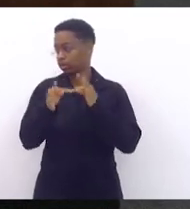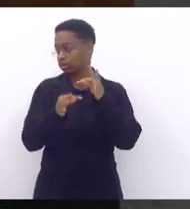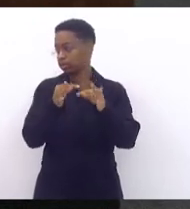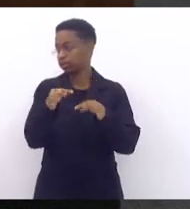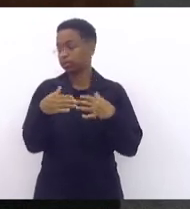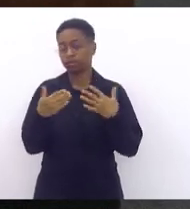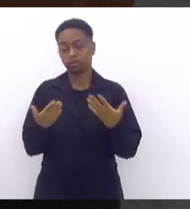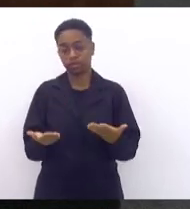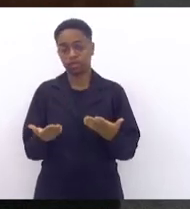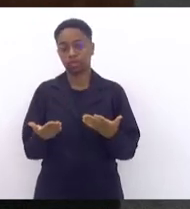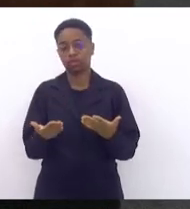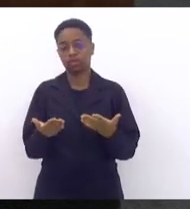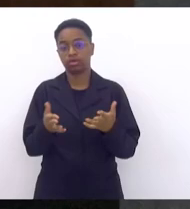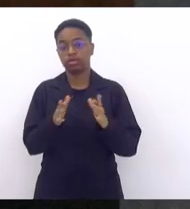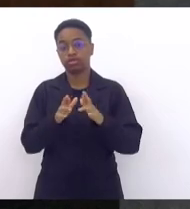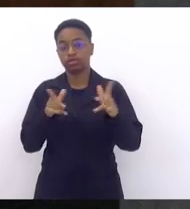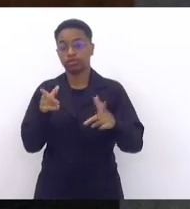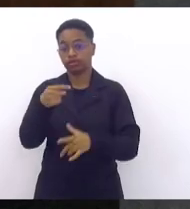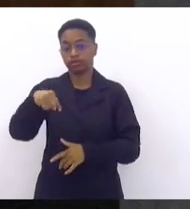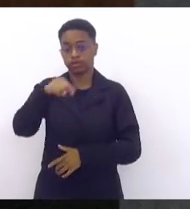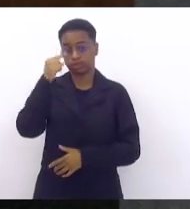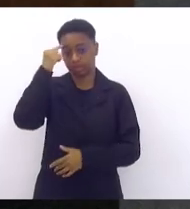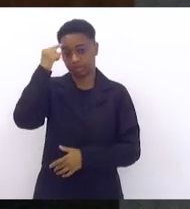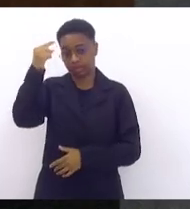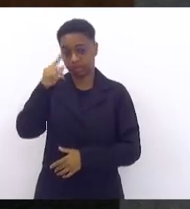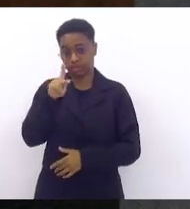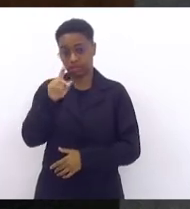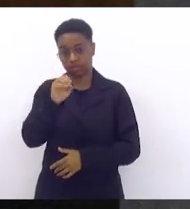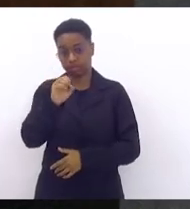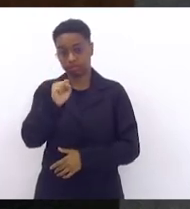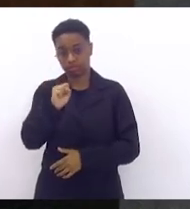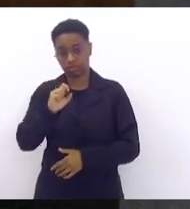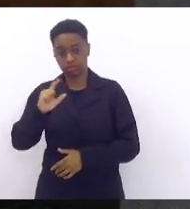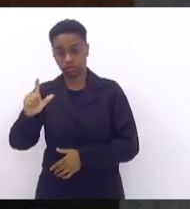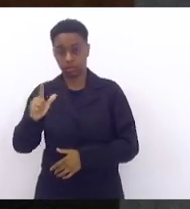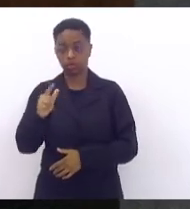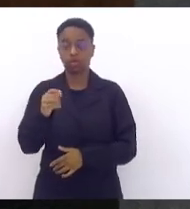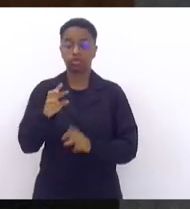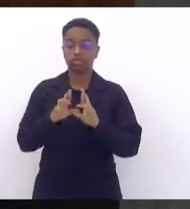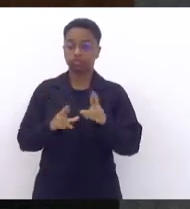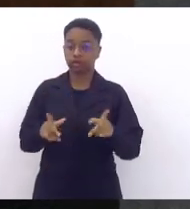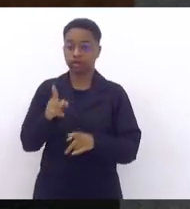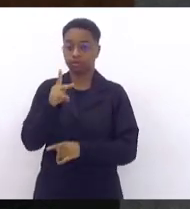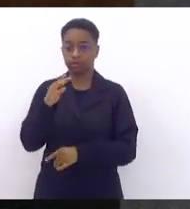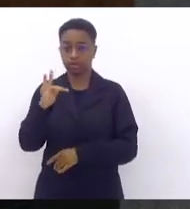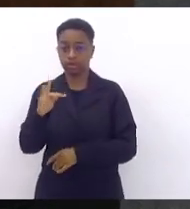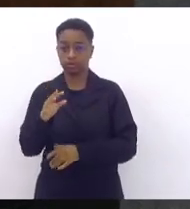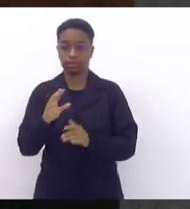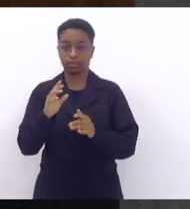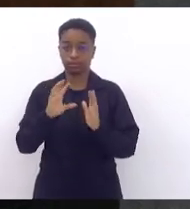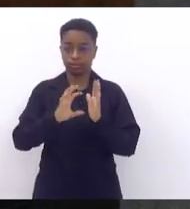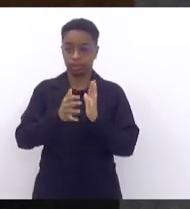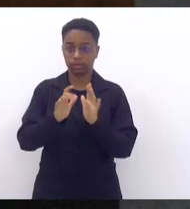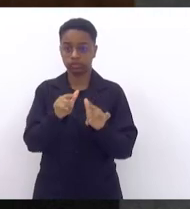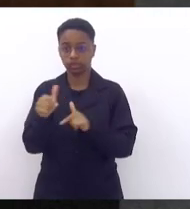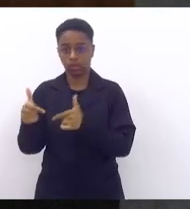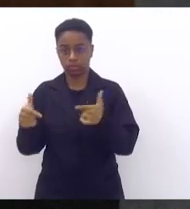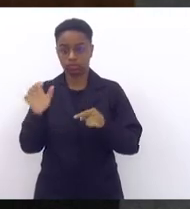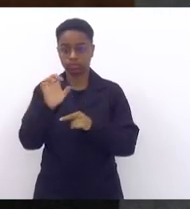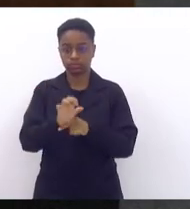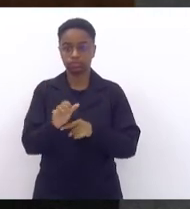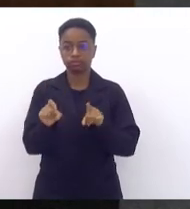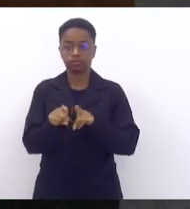Então, diferentemente do que pensa o PSOL, diferentemente do que pensa o PT e outros partidos de esquerda, as